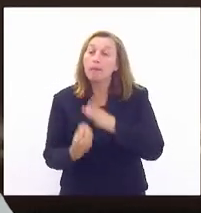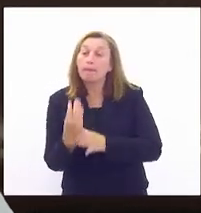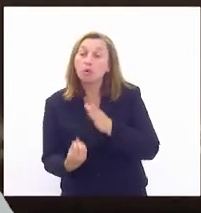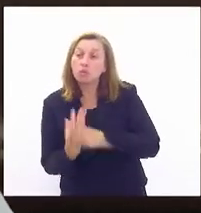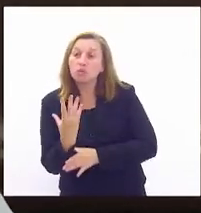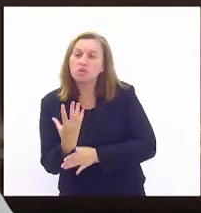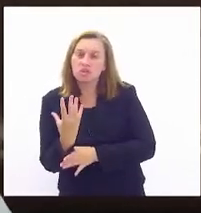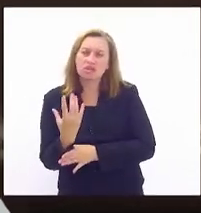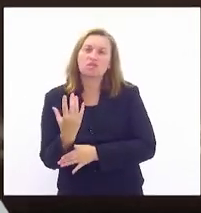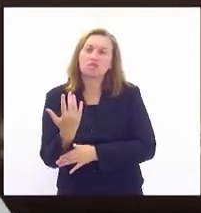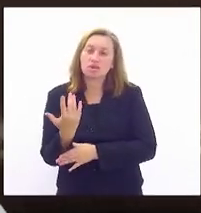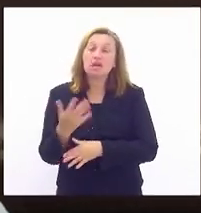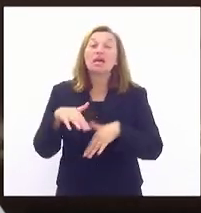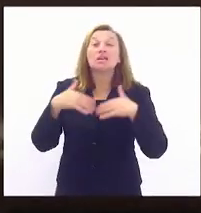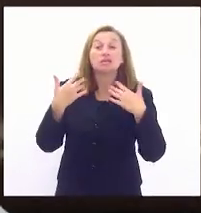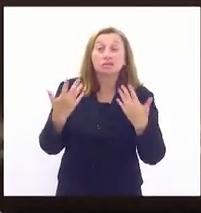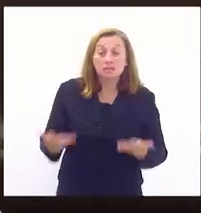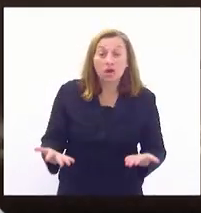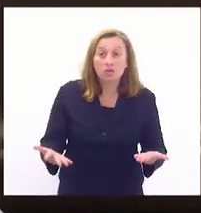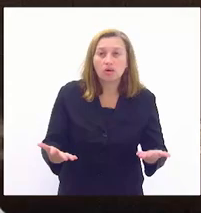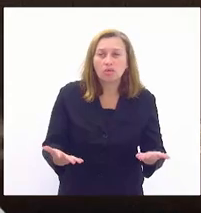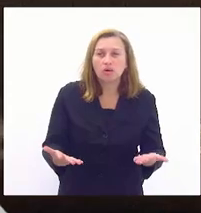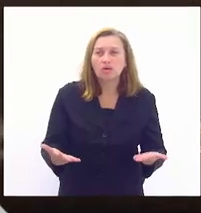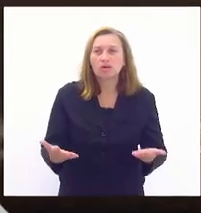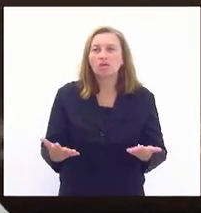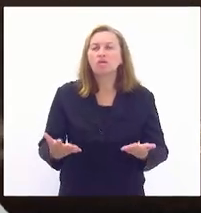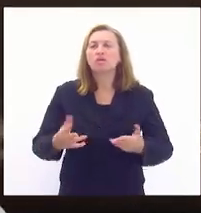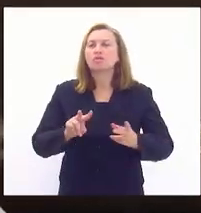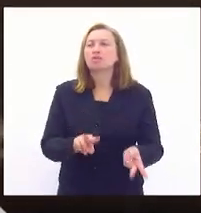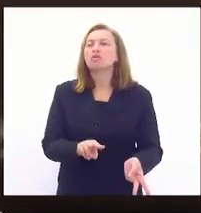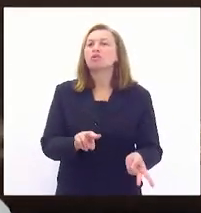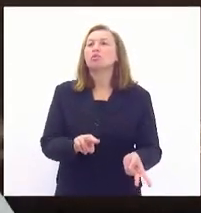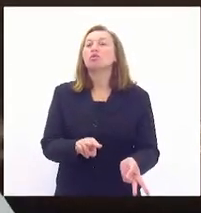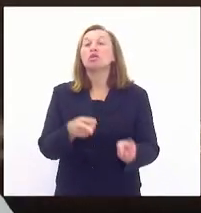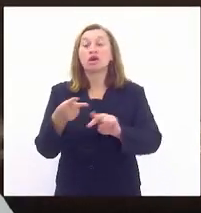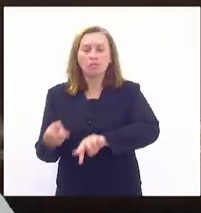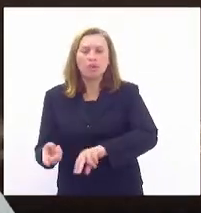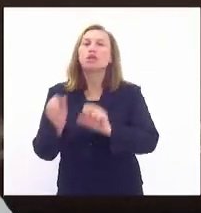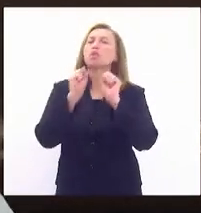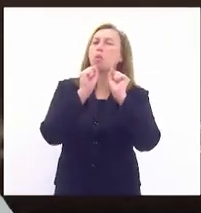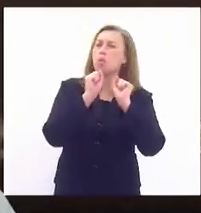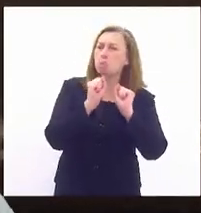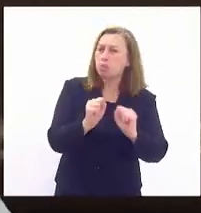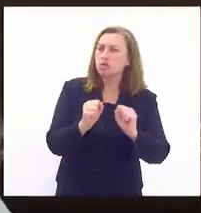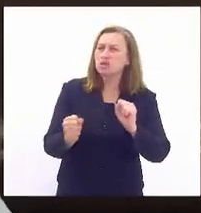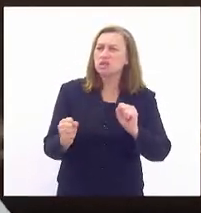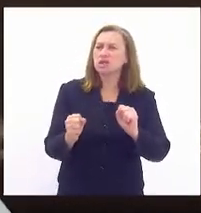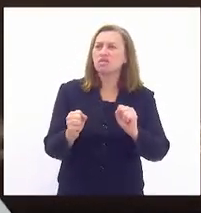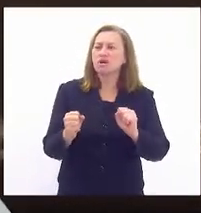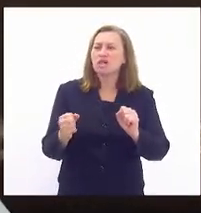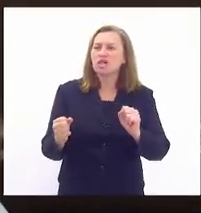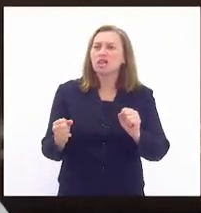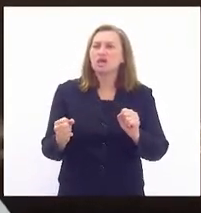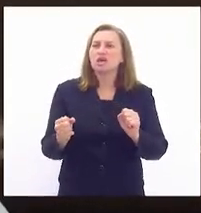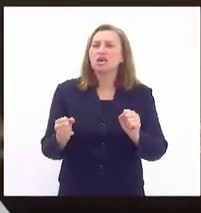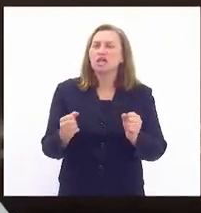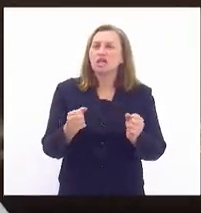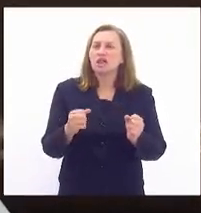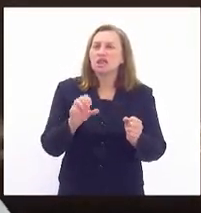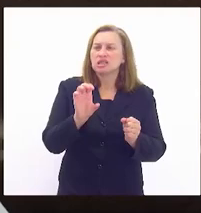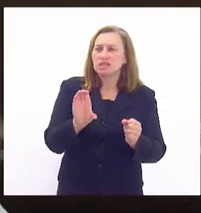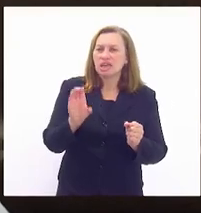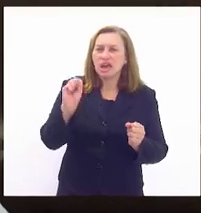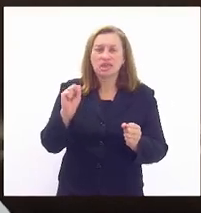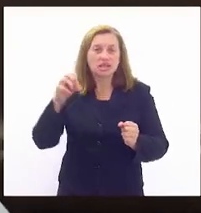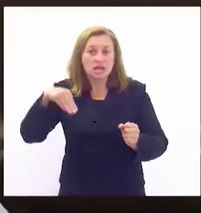exportar. Então, fica aí meu encaminhamento, se é possível a CSN, a partir de hoje,